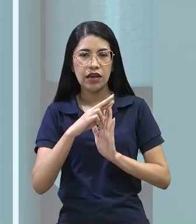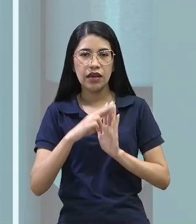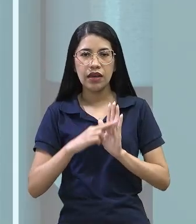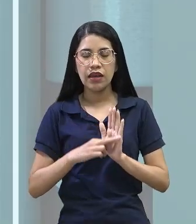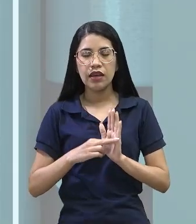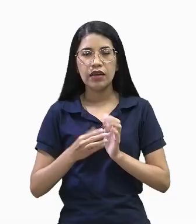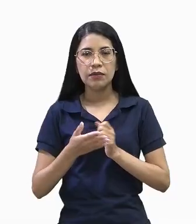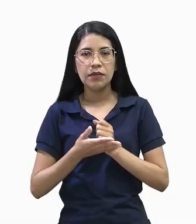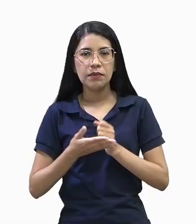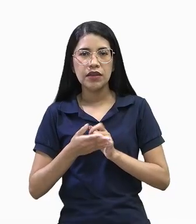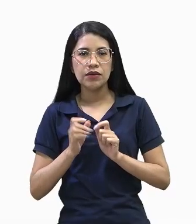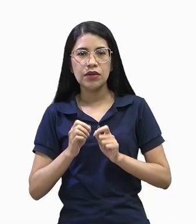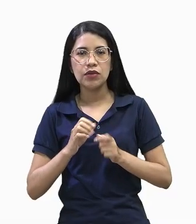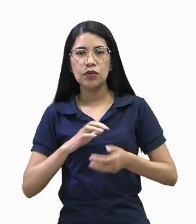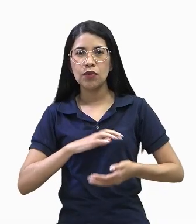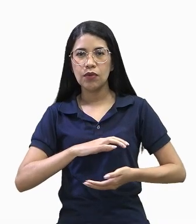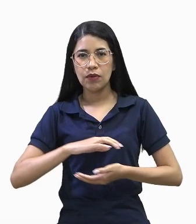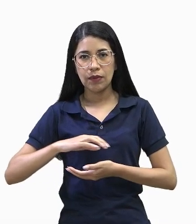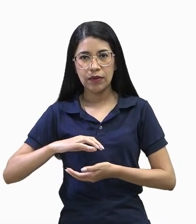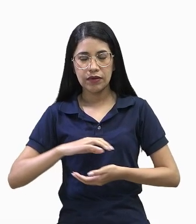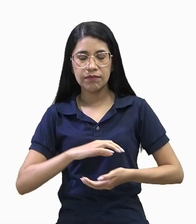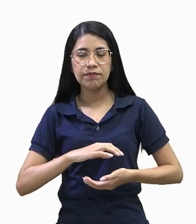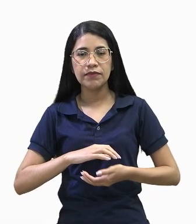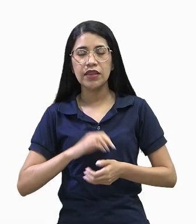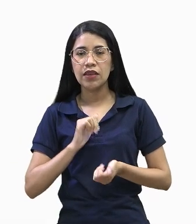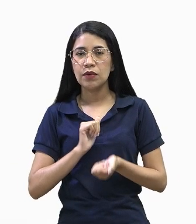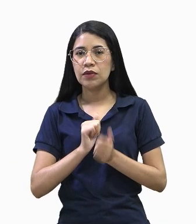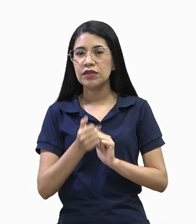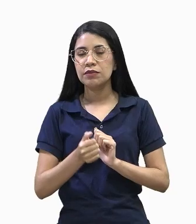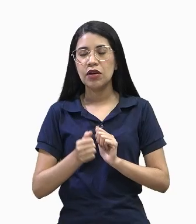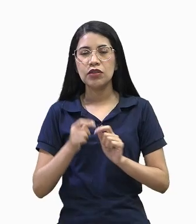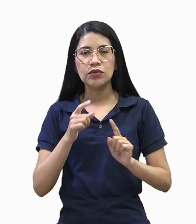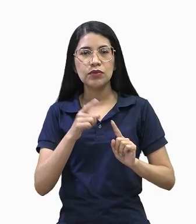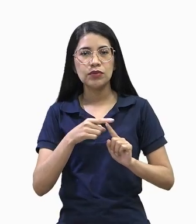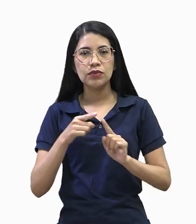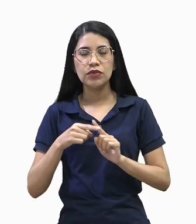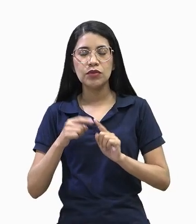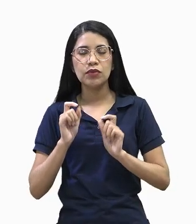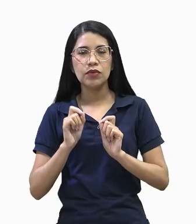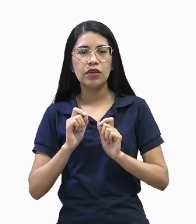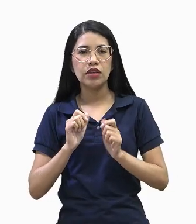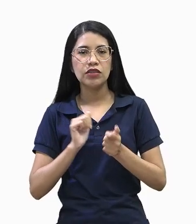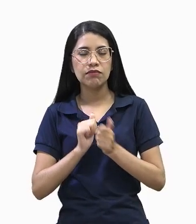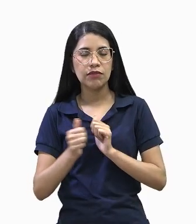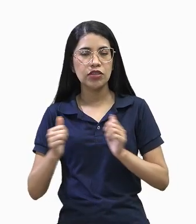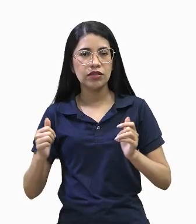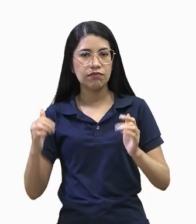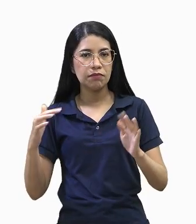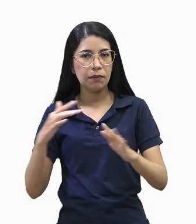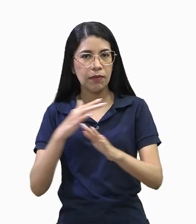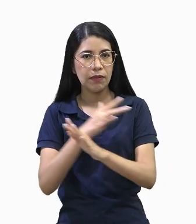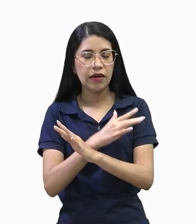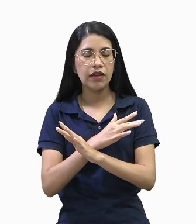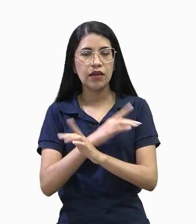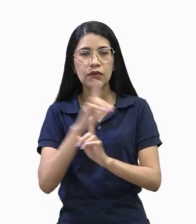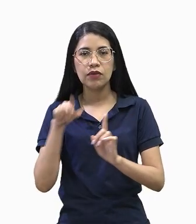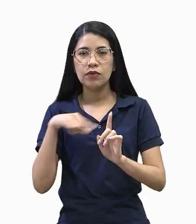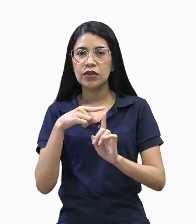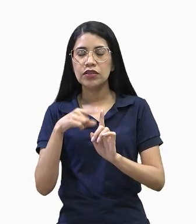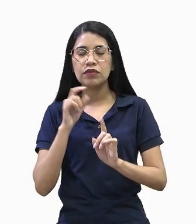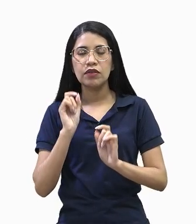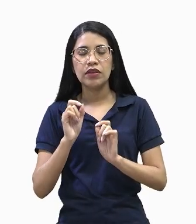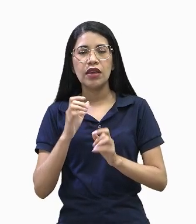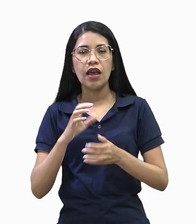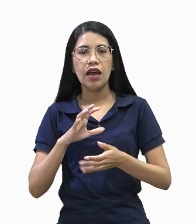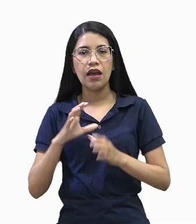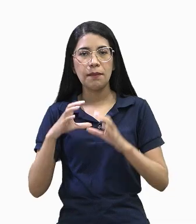básicas do rugby. O rugby é um esporte do tipo de invasão, cujo objetivo é levar a